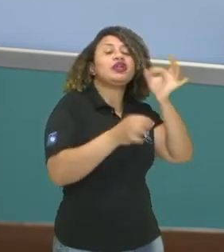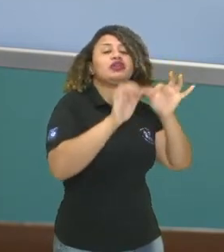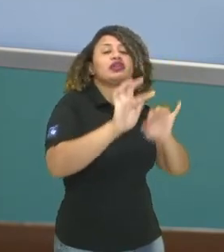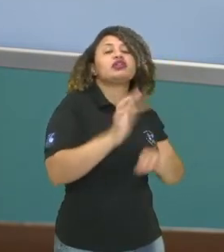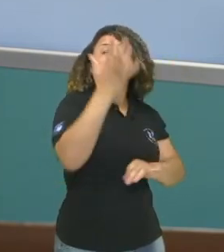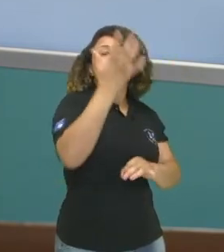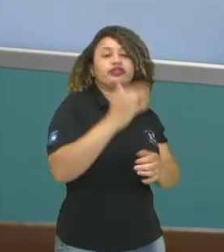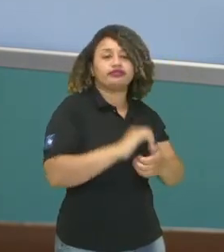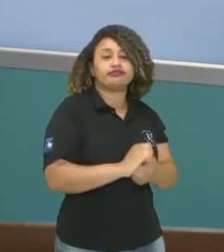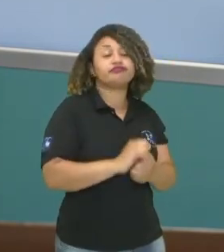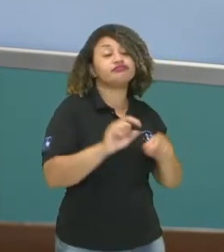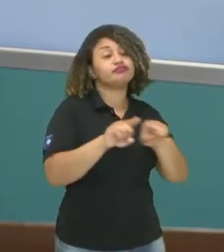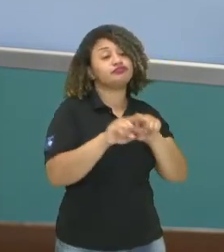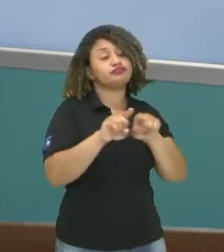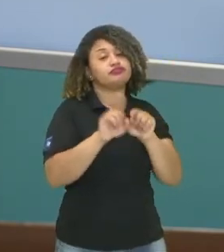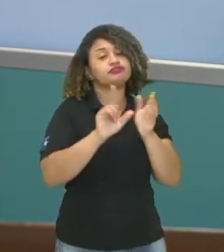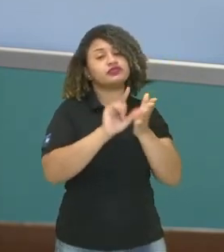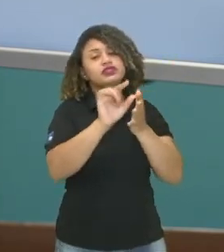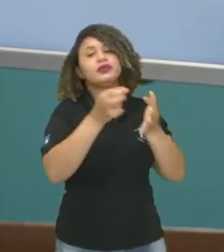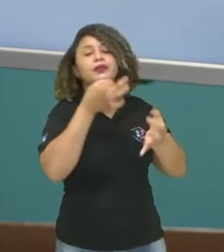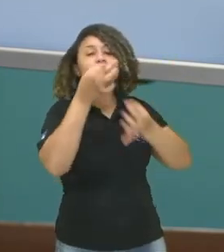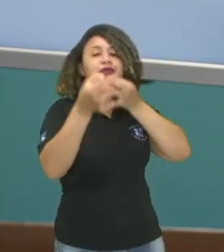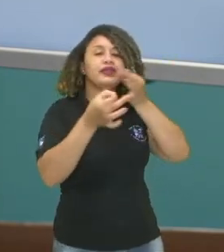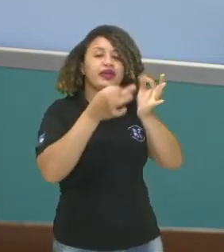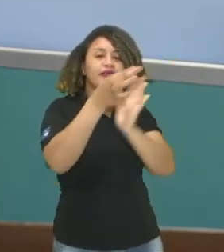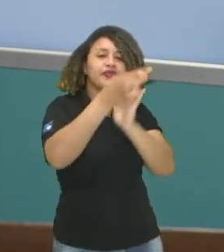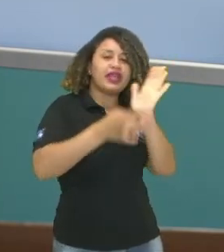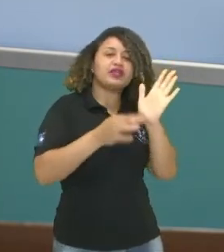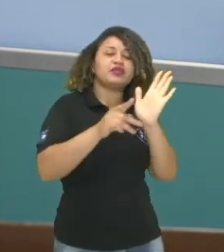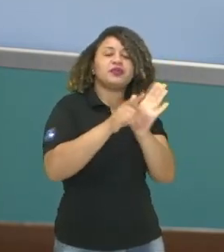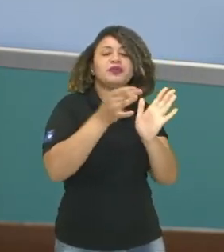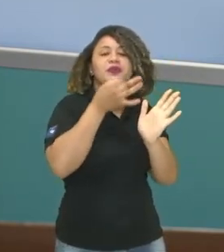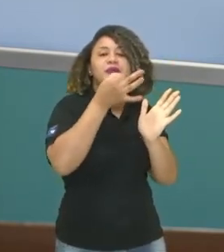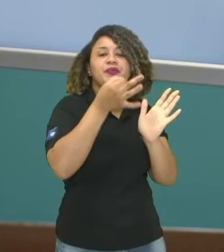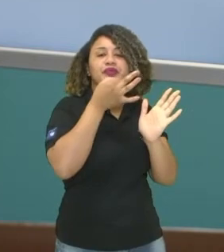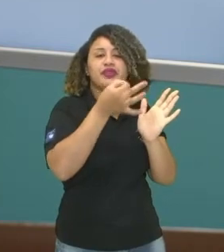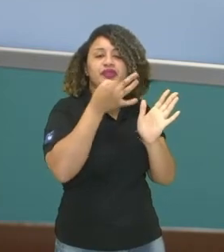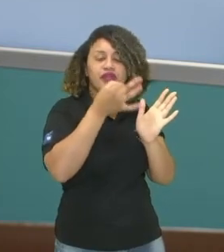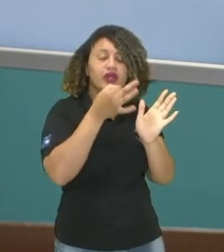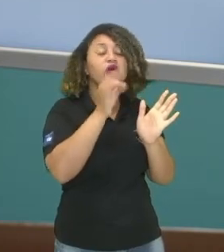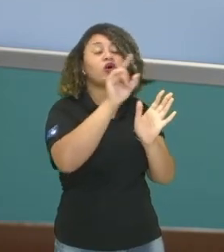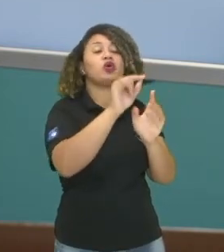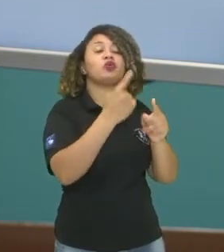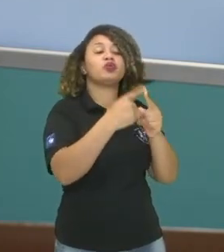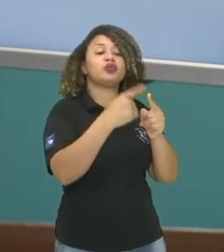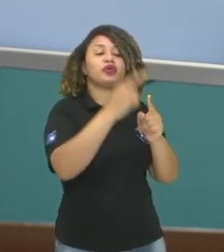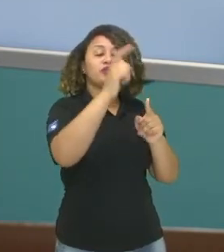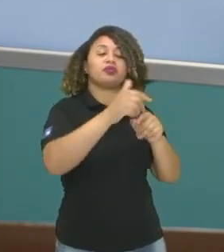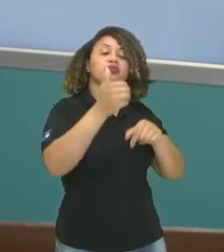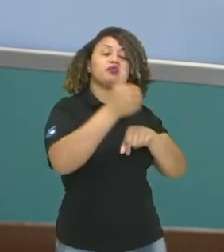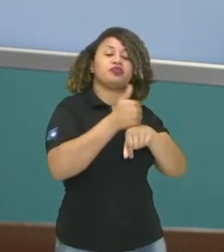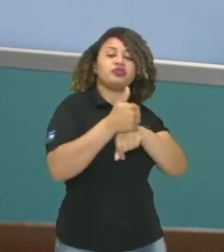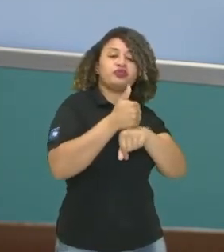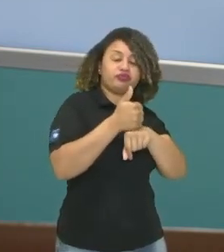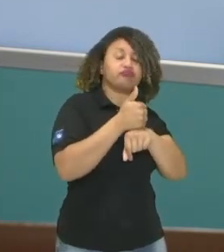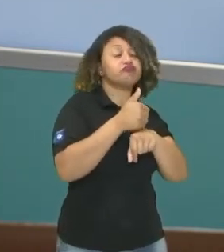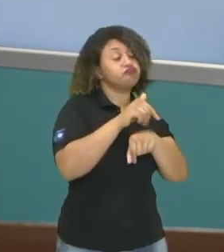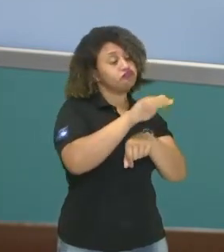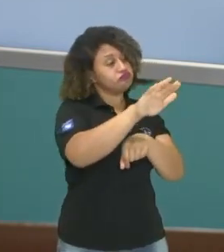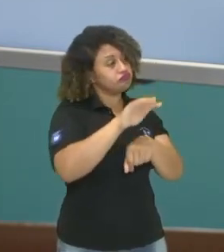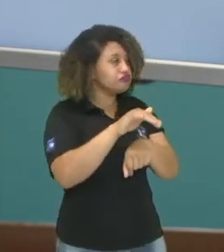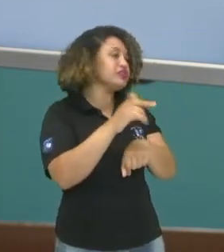um artigo de opinião também se assemelha à charge, porque um artigo de opinião, um colunista contratado, que nem sempre tem a